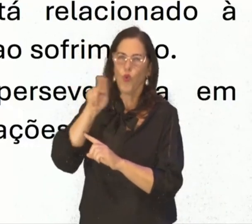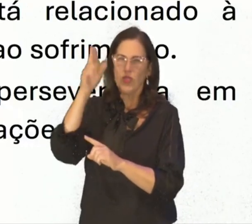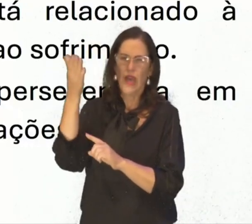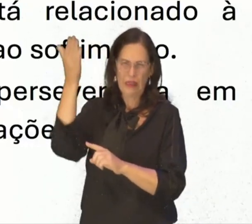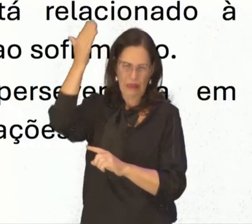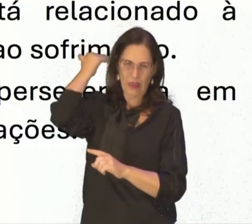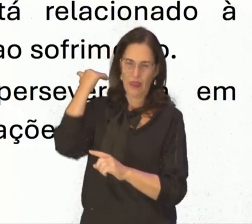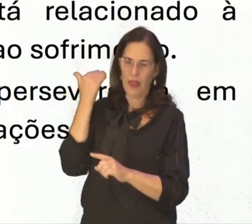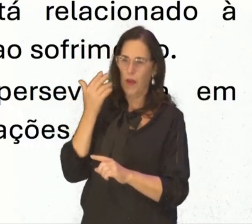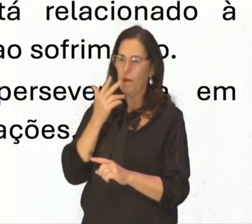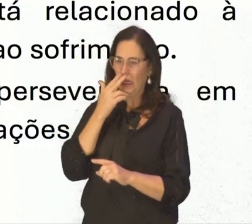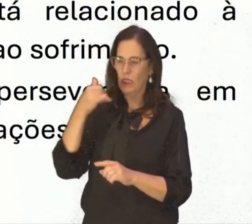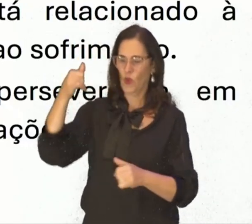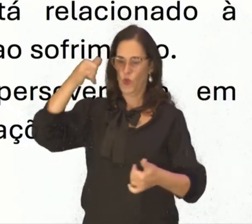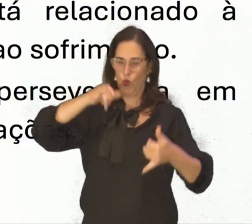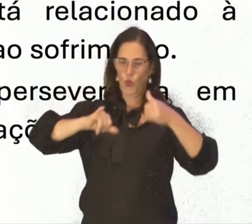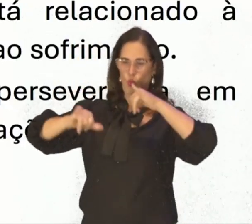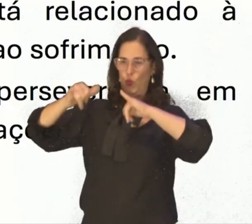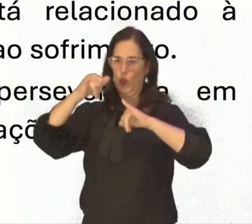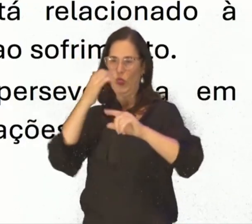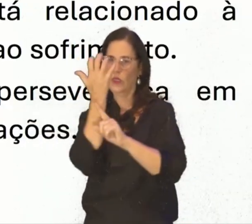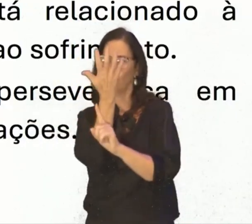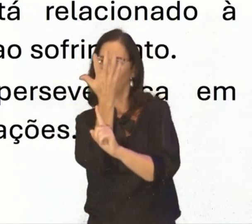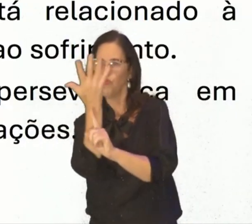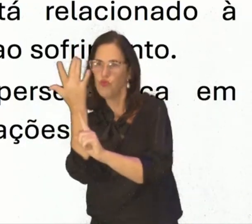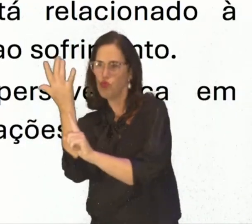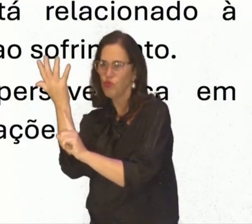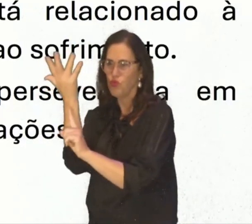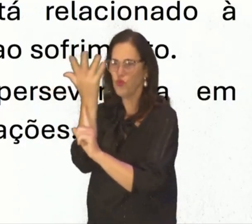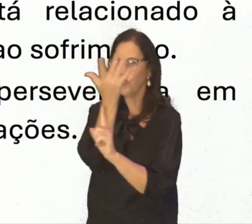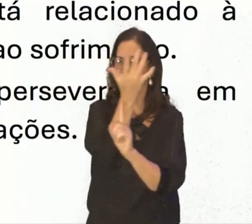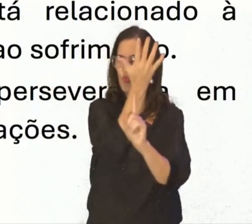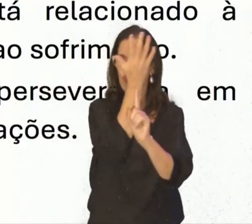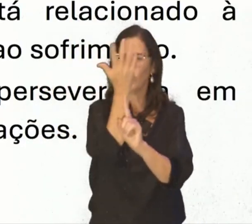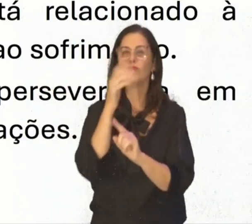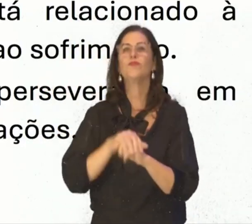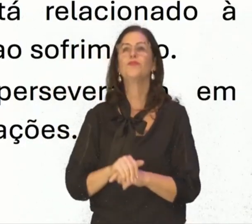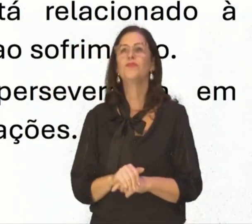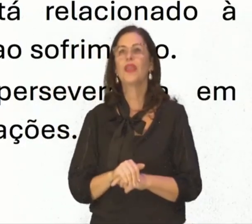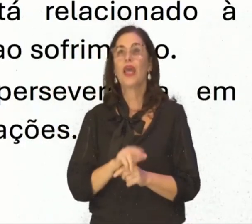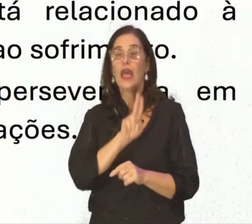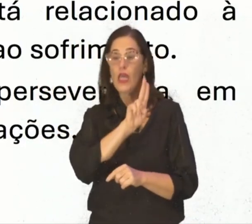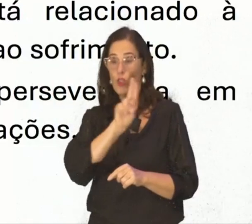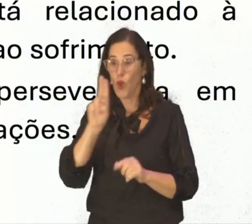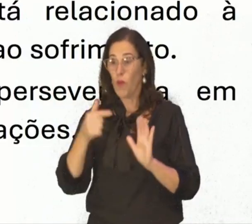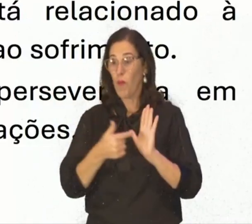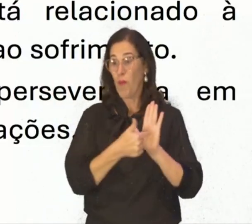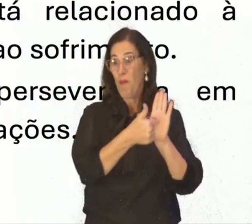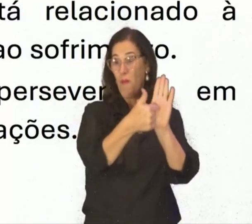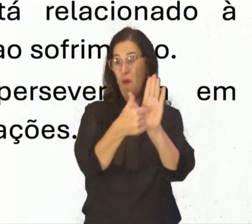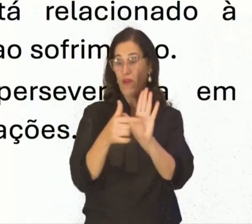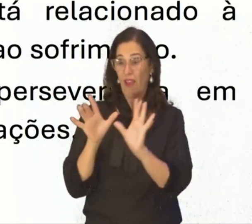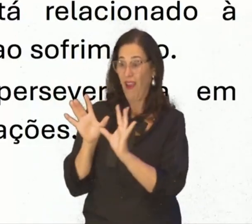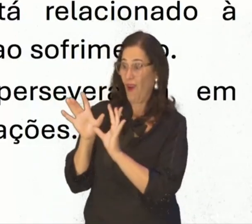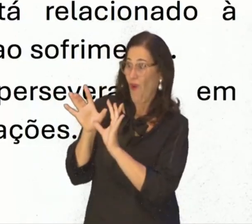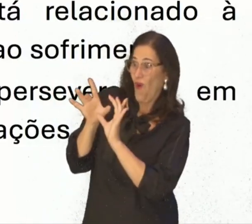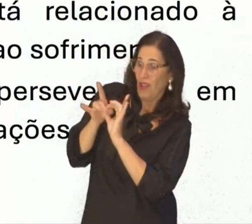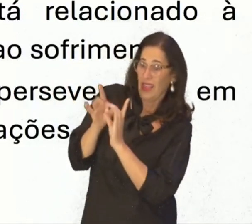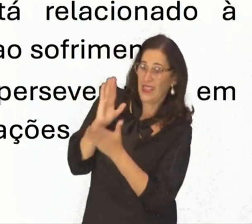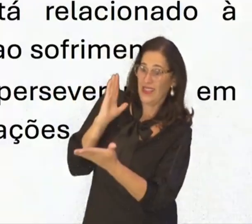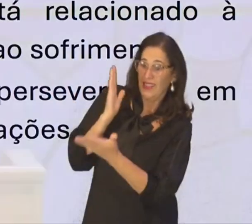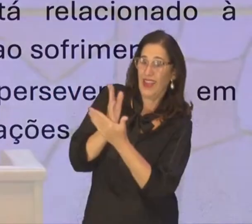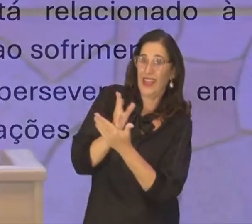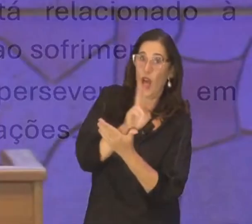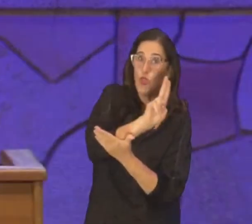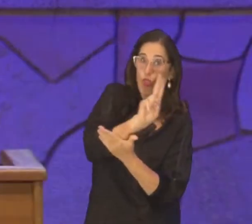como perfume e como incenso. E esse nome reflete então a conexão direta com o seu